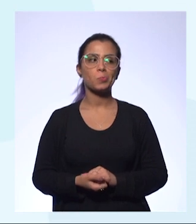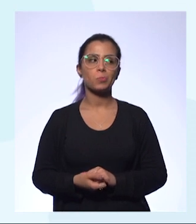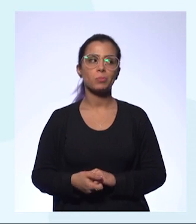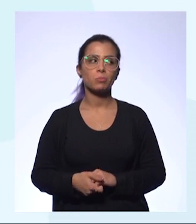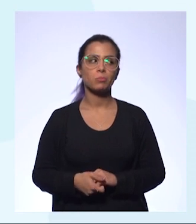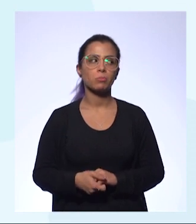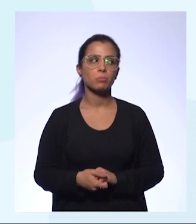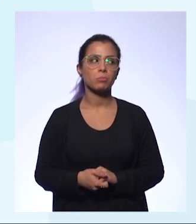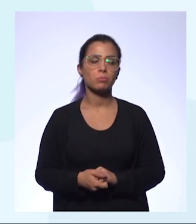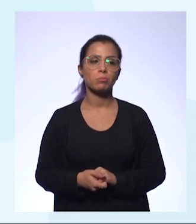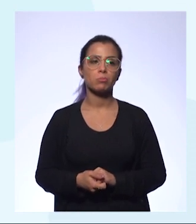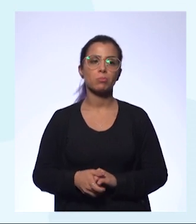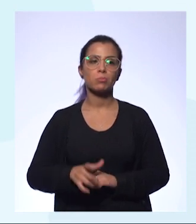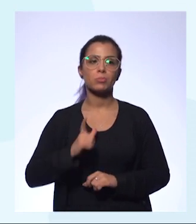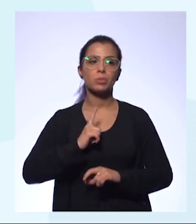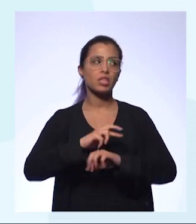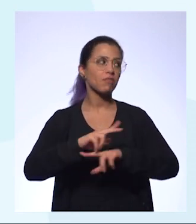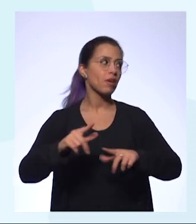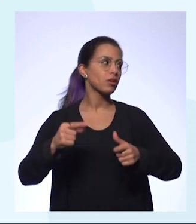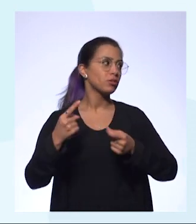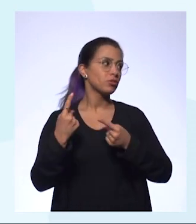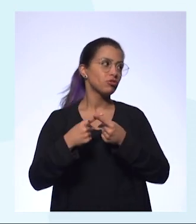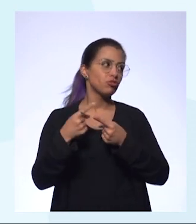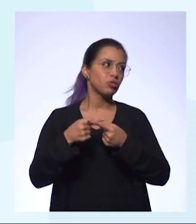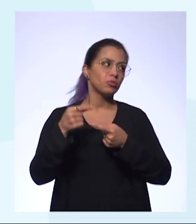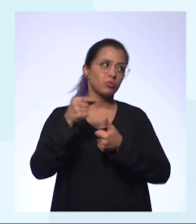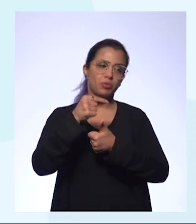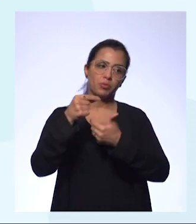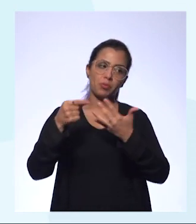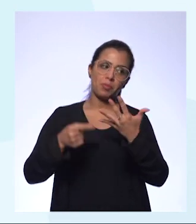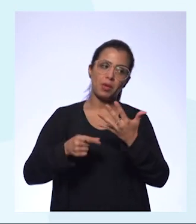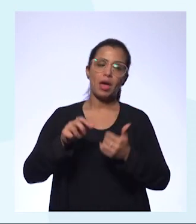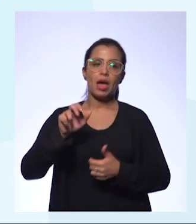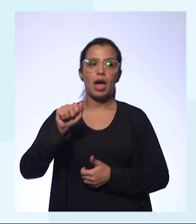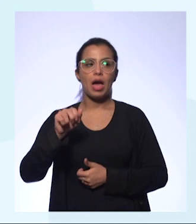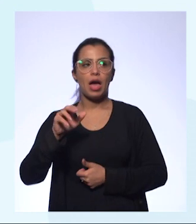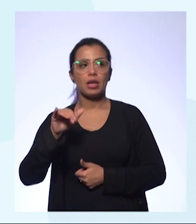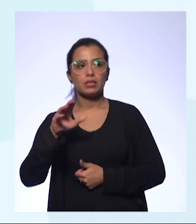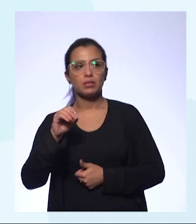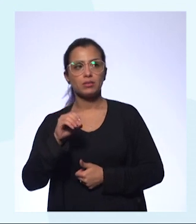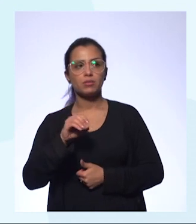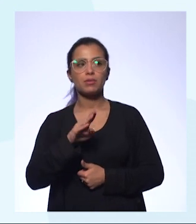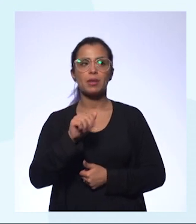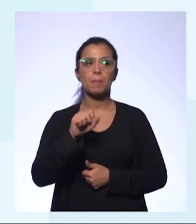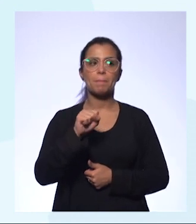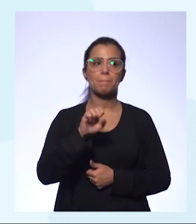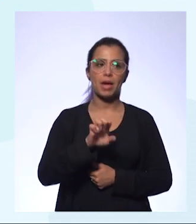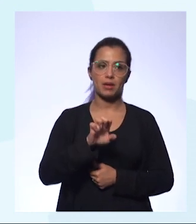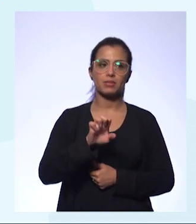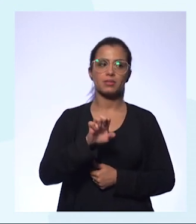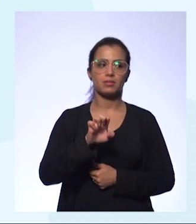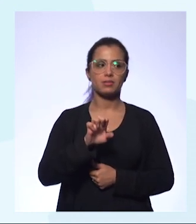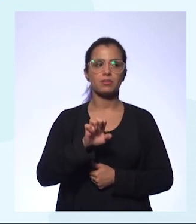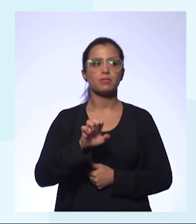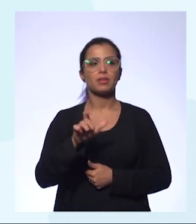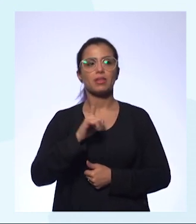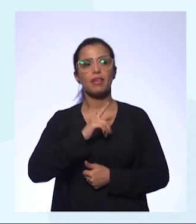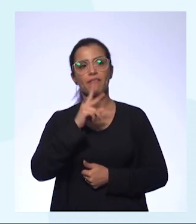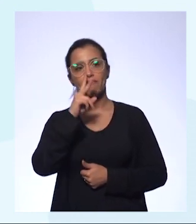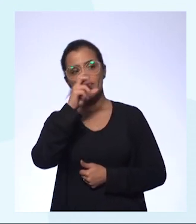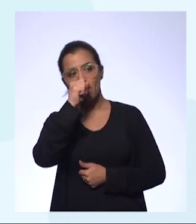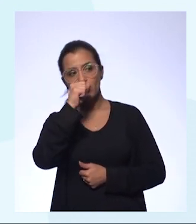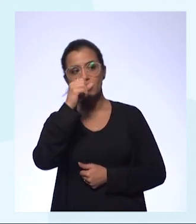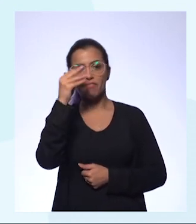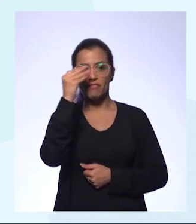Então, eu tenho vários tipos de reações entre ácidos e bases, né? Eu tenho ácidos fortes